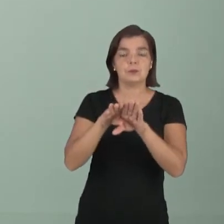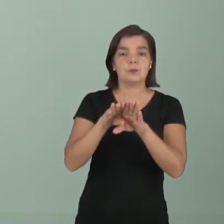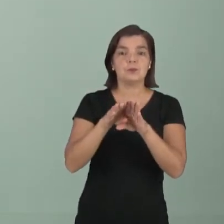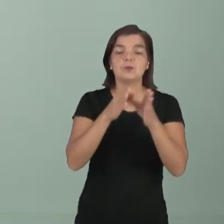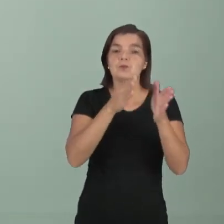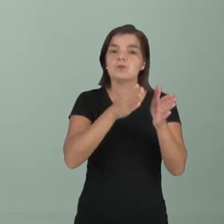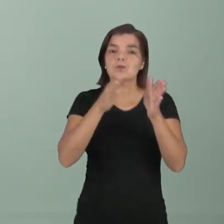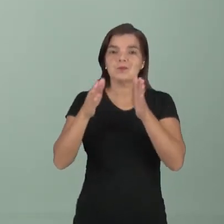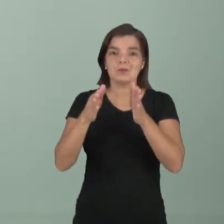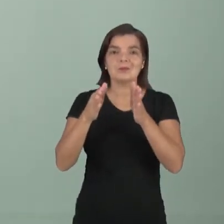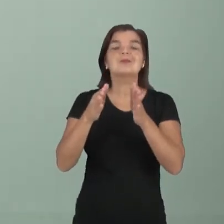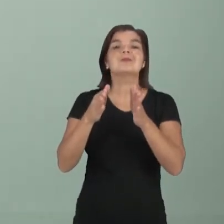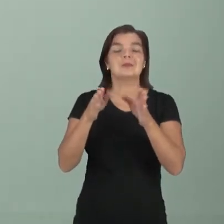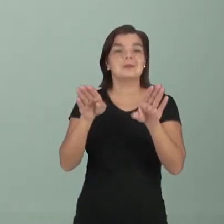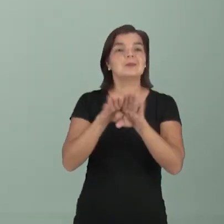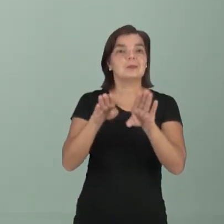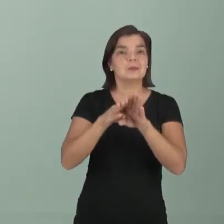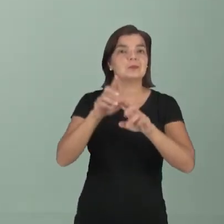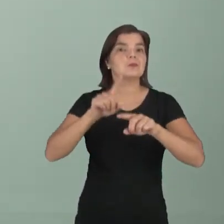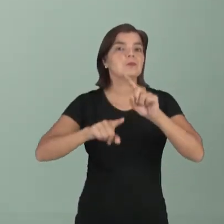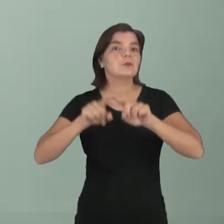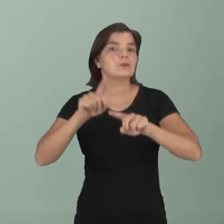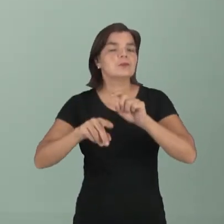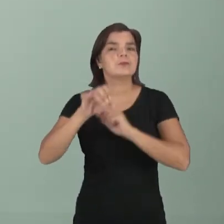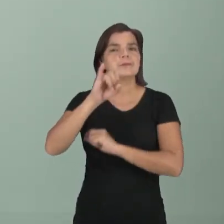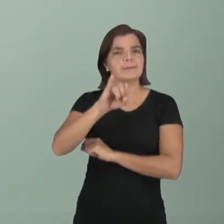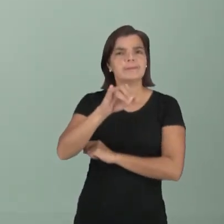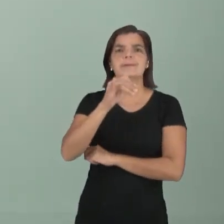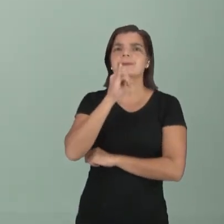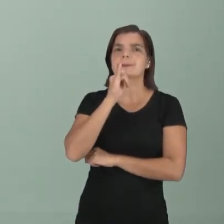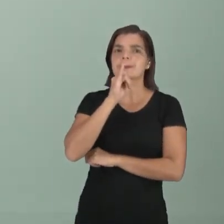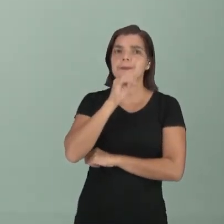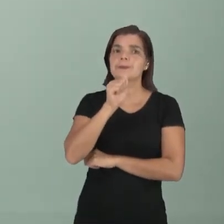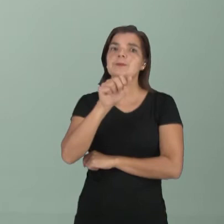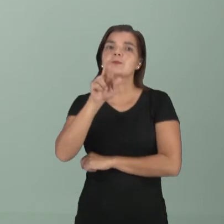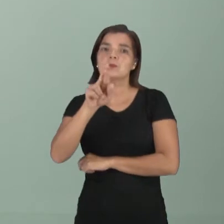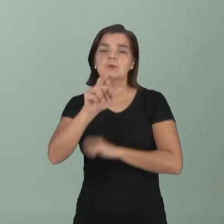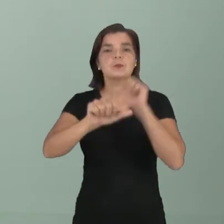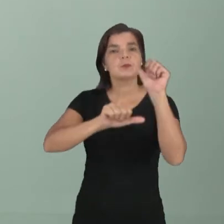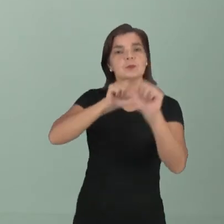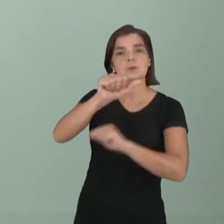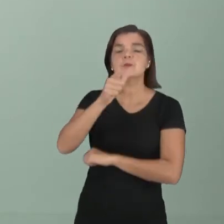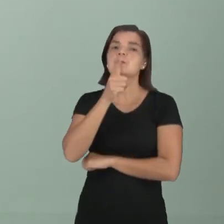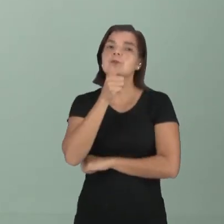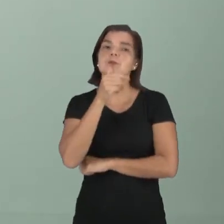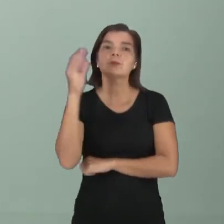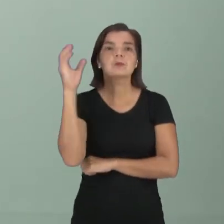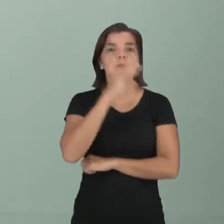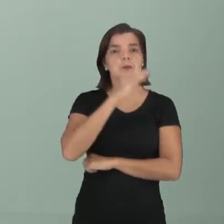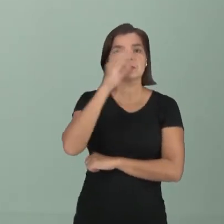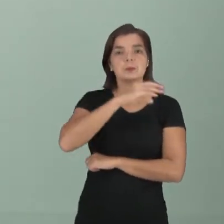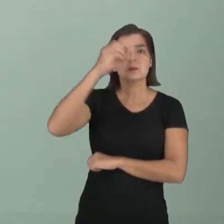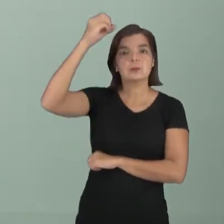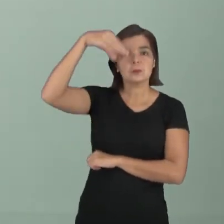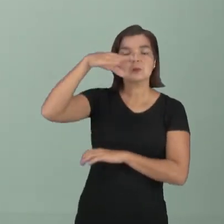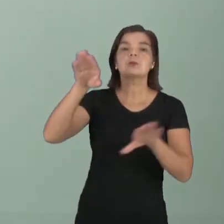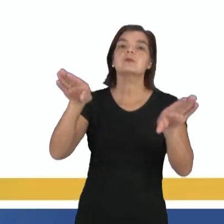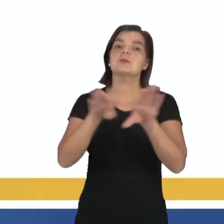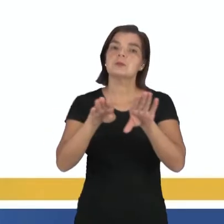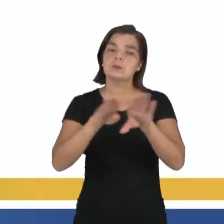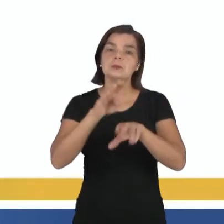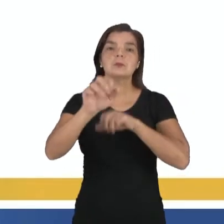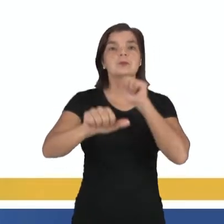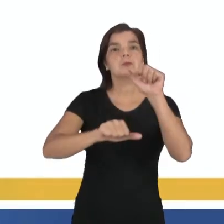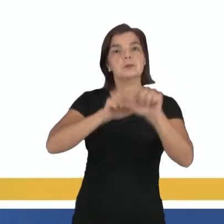o meio físico, aí o meio material. Se de repente esse meio é o ar e mudou para a água, então a velocidade da luz vai mudar